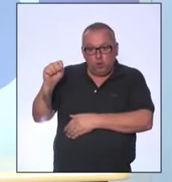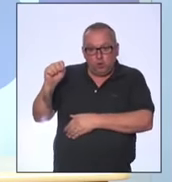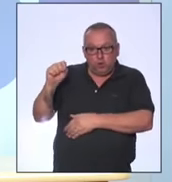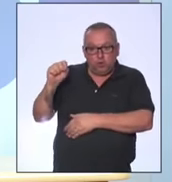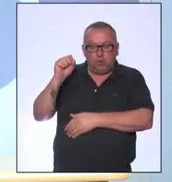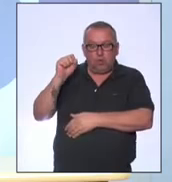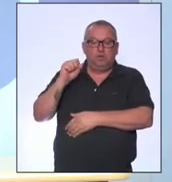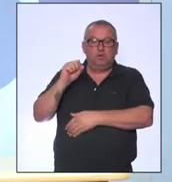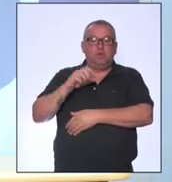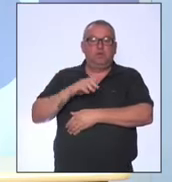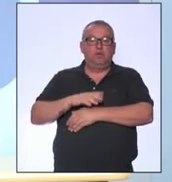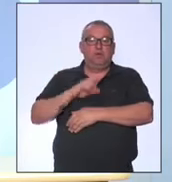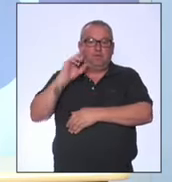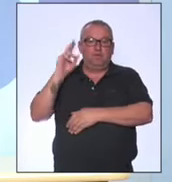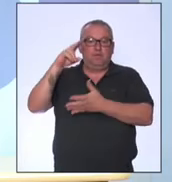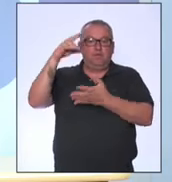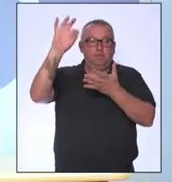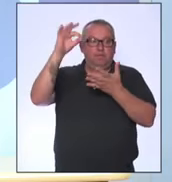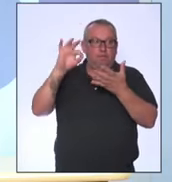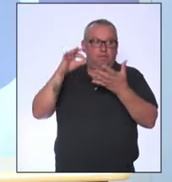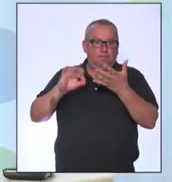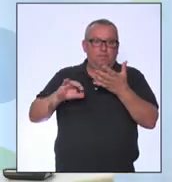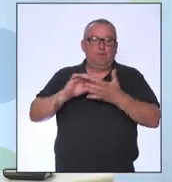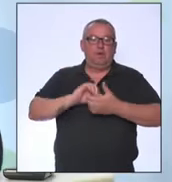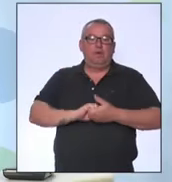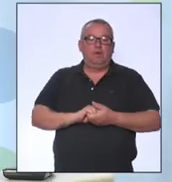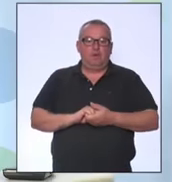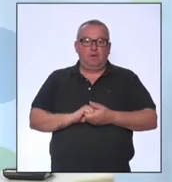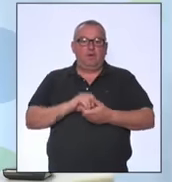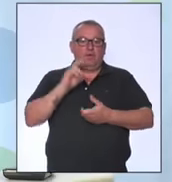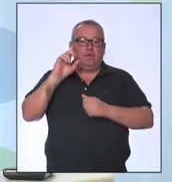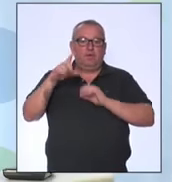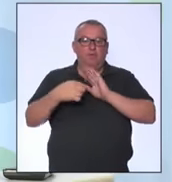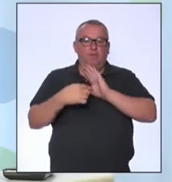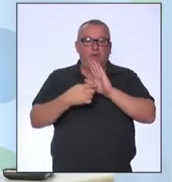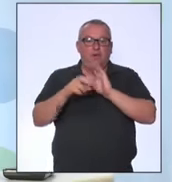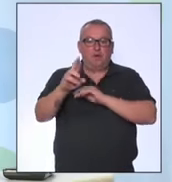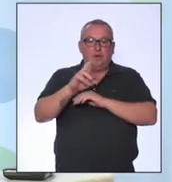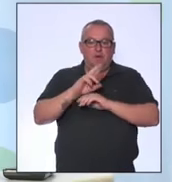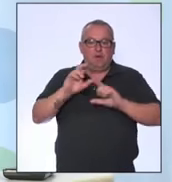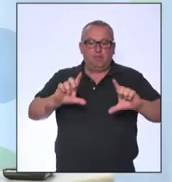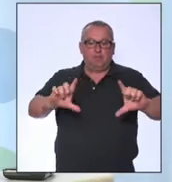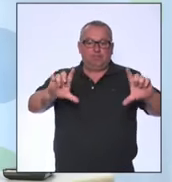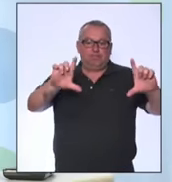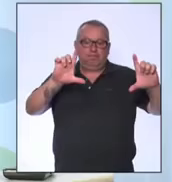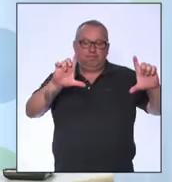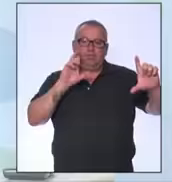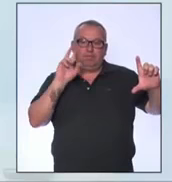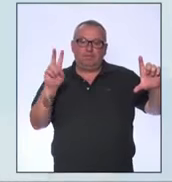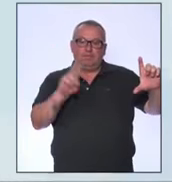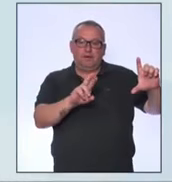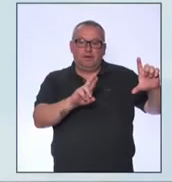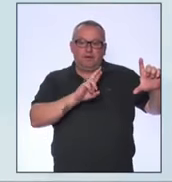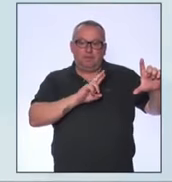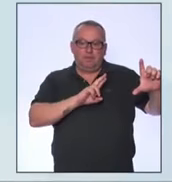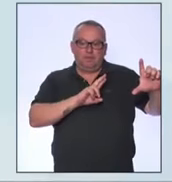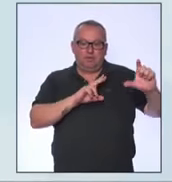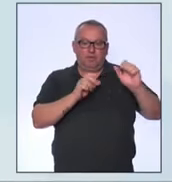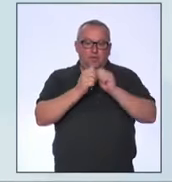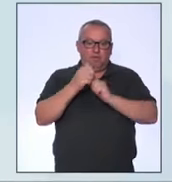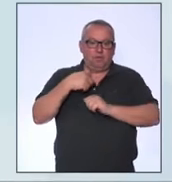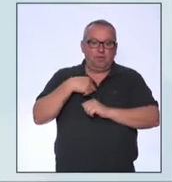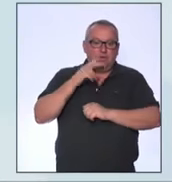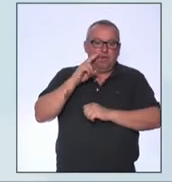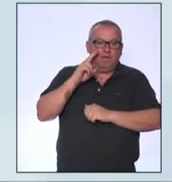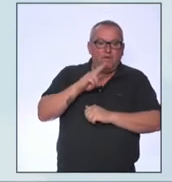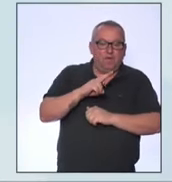Samuel, 8. Vamos verificar, professor? Vamos, já vai aparecer a resposta na tela de vocês e vamos acompanhar comigo.